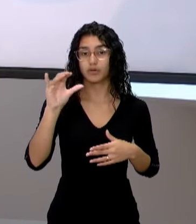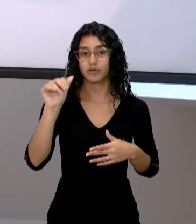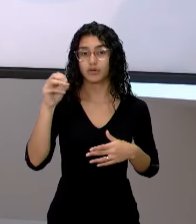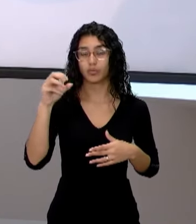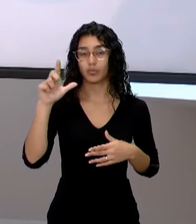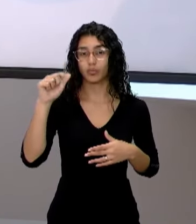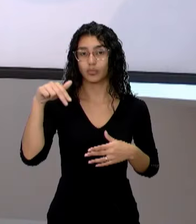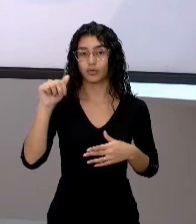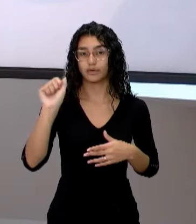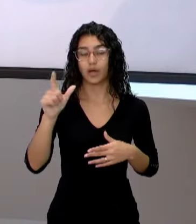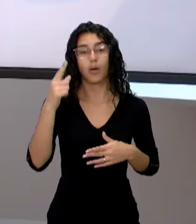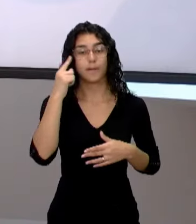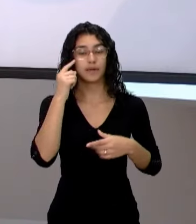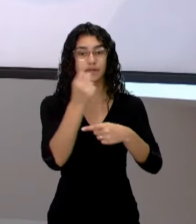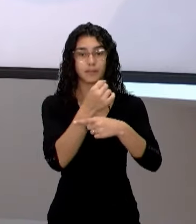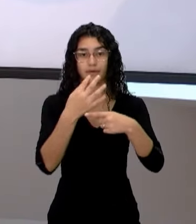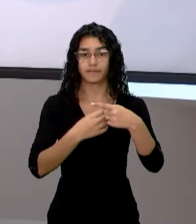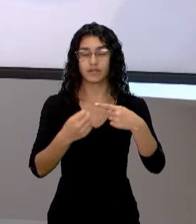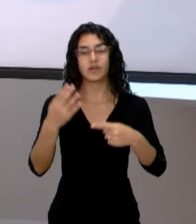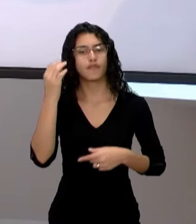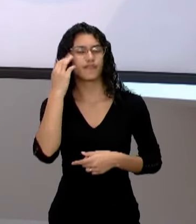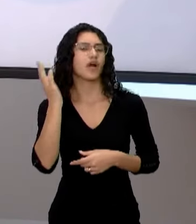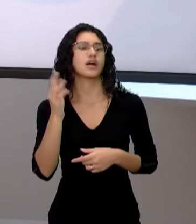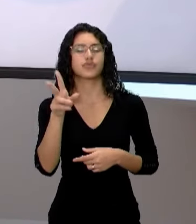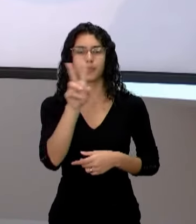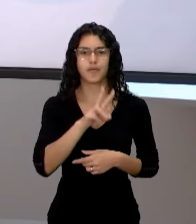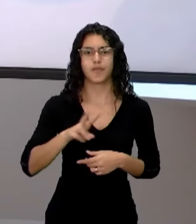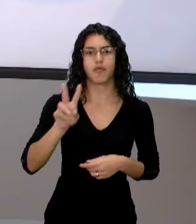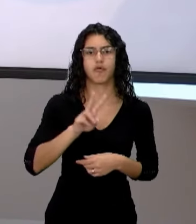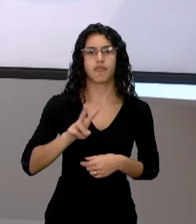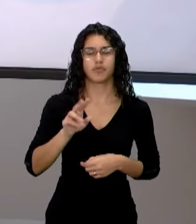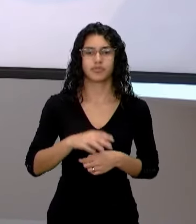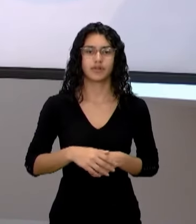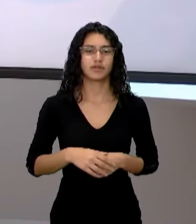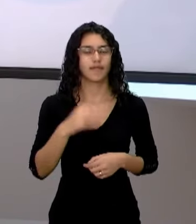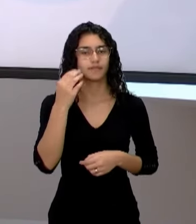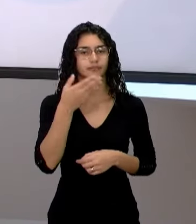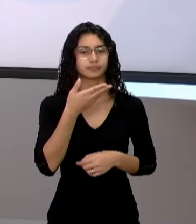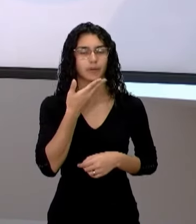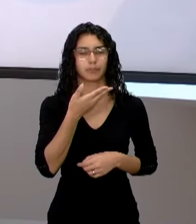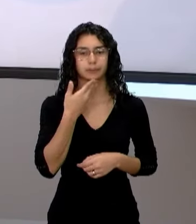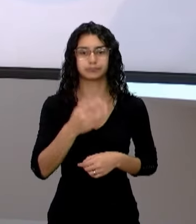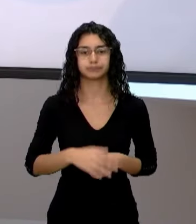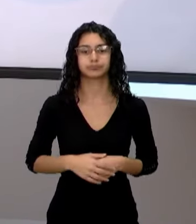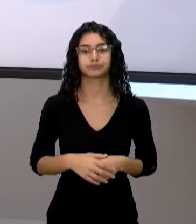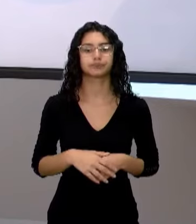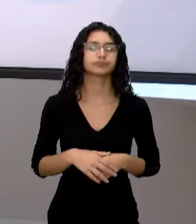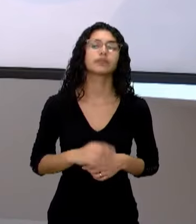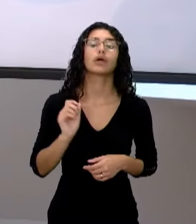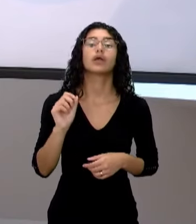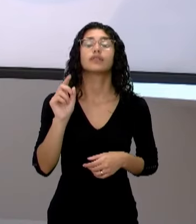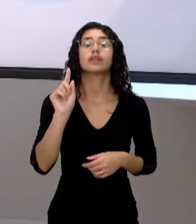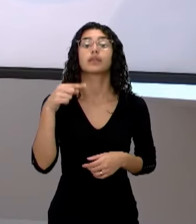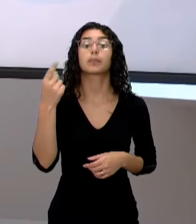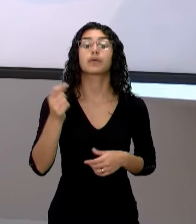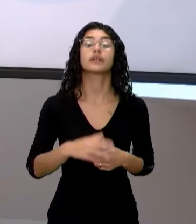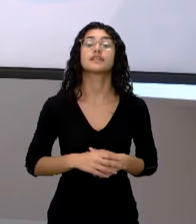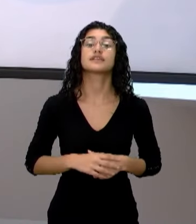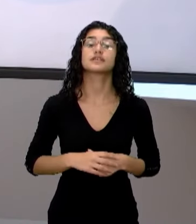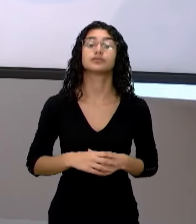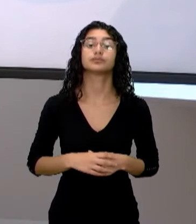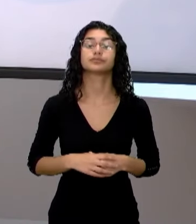que são equivalentes, tá? Então fica muito fácil de visualizar intuitivamente isso daí. Tá? Então, o que eu tenho depois, Vivi? Olha